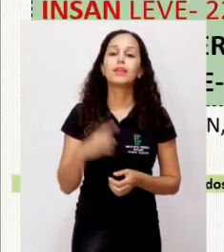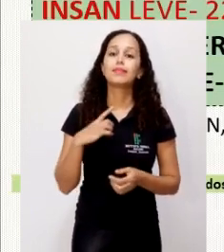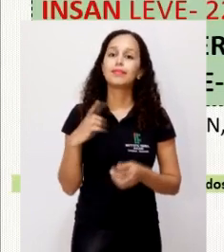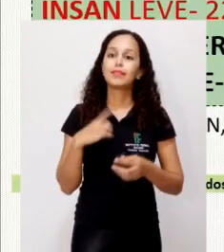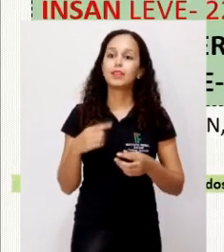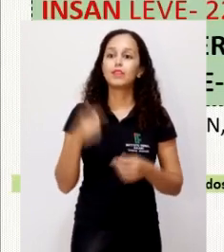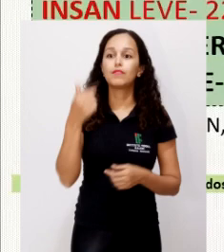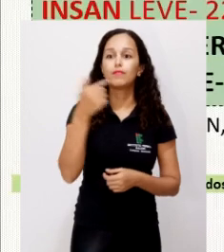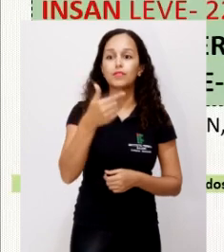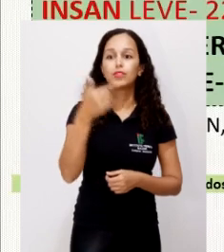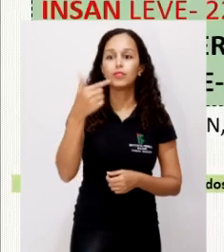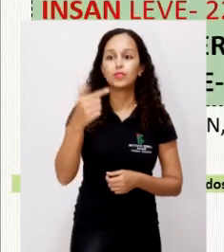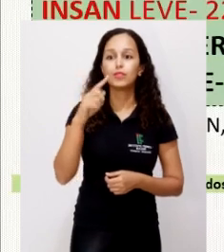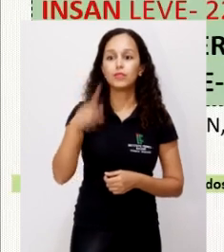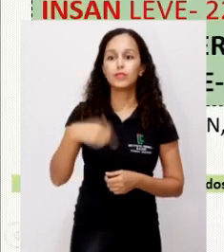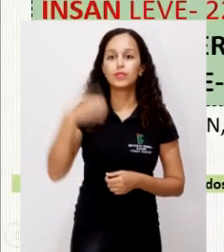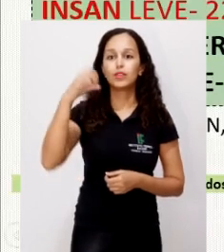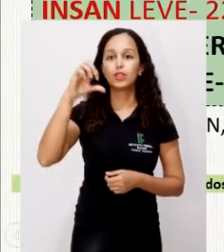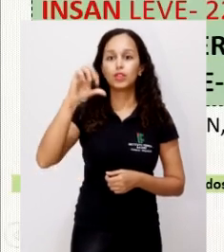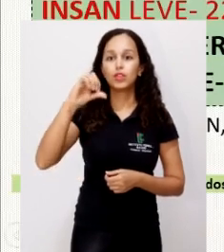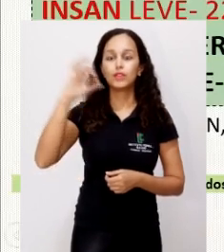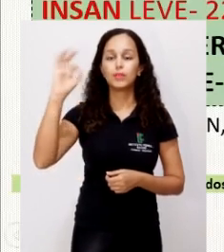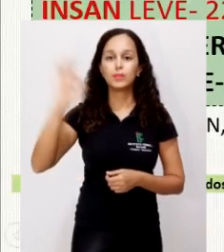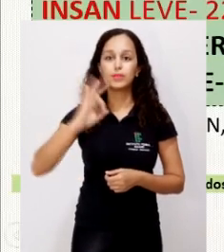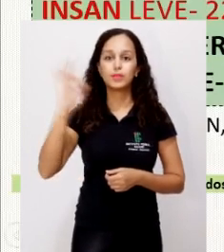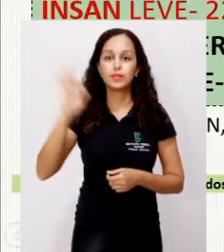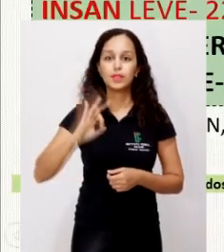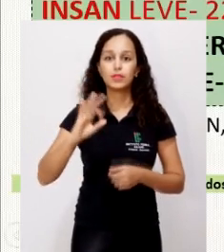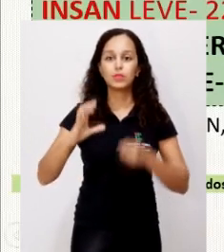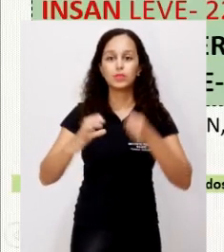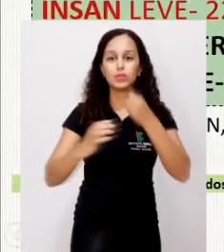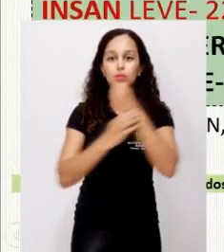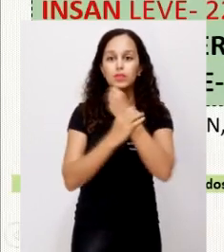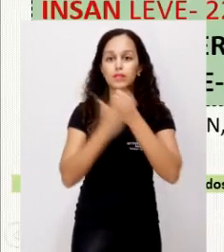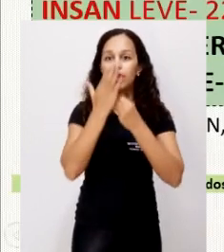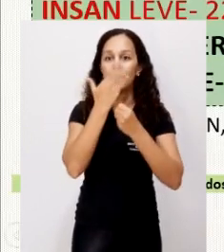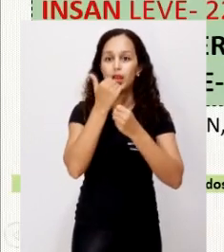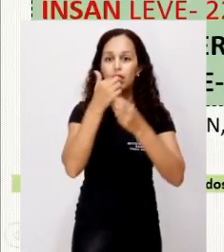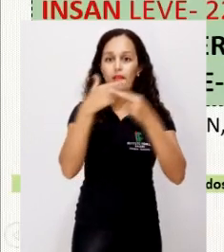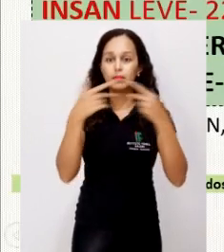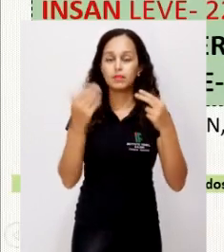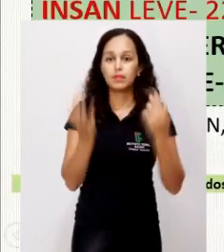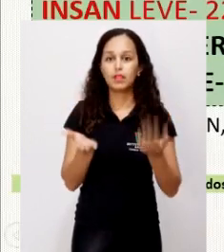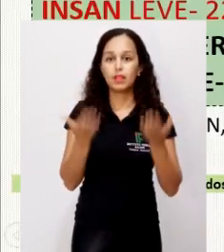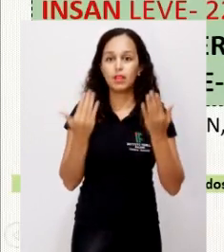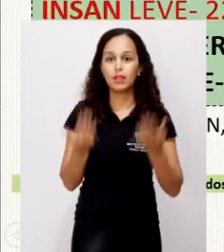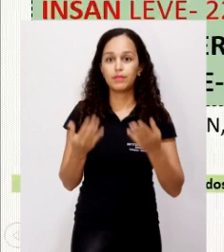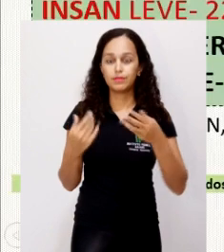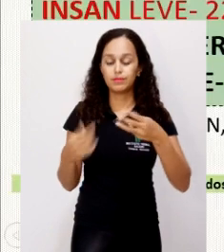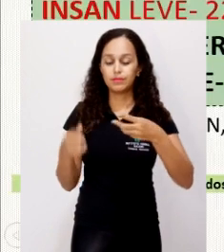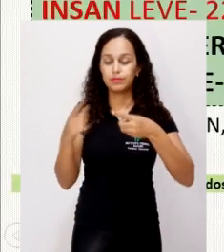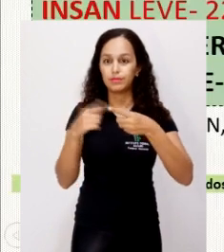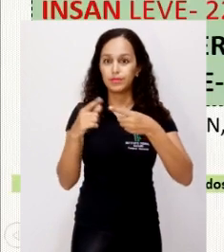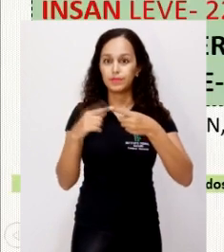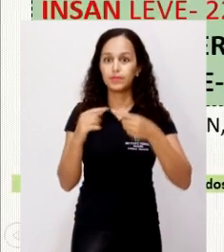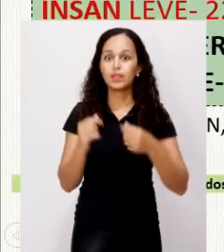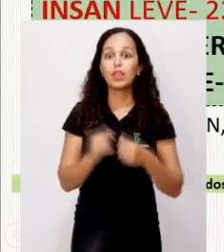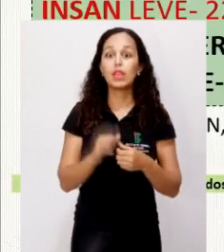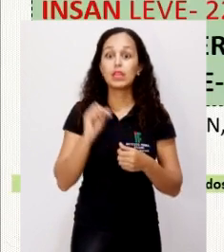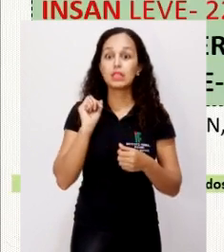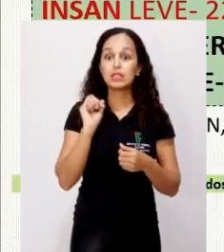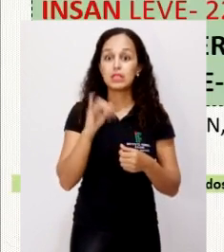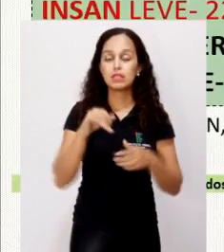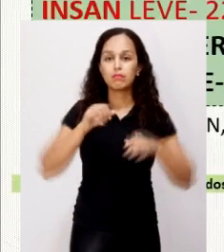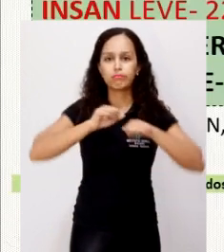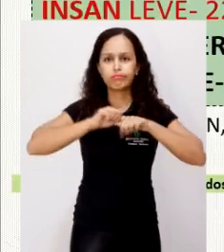como insegurança alimentar leve 22,9%, isso em 2018. Se a gente ampliar isso para